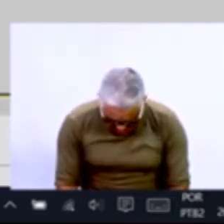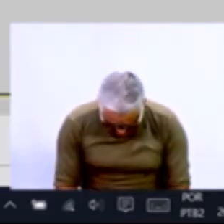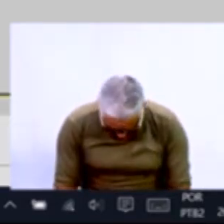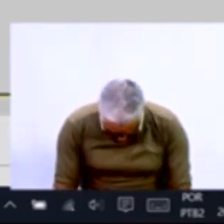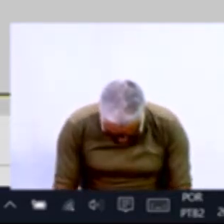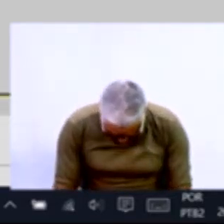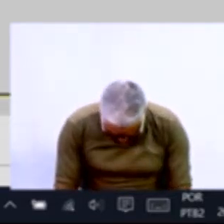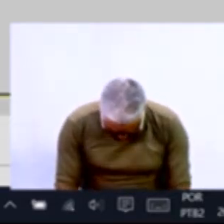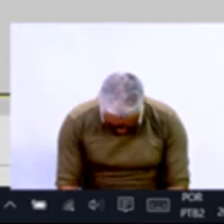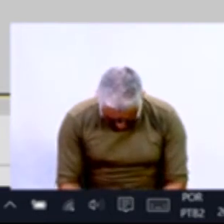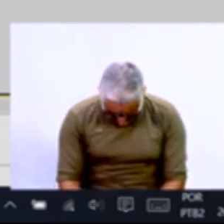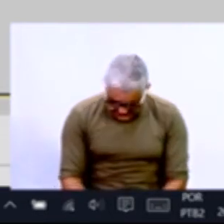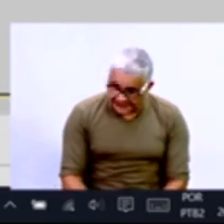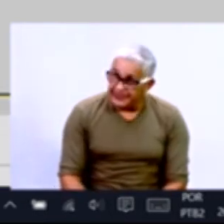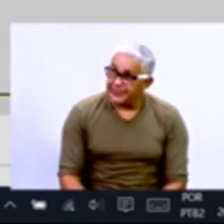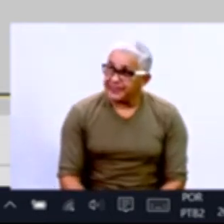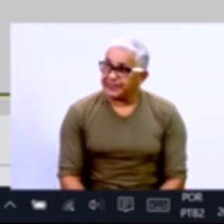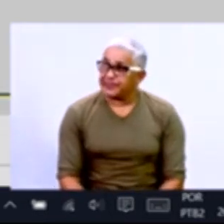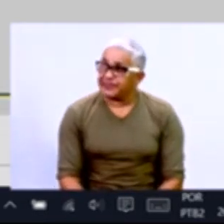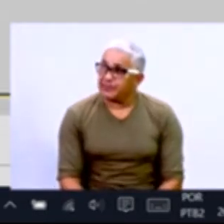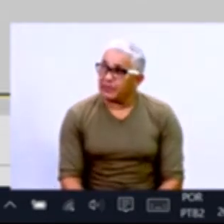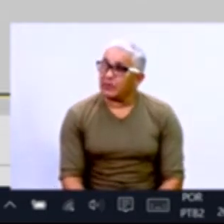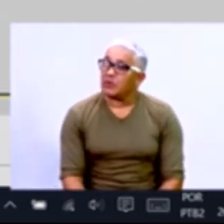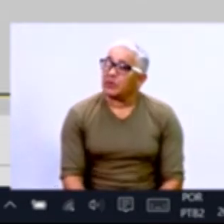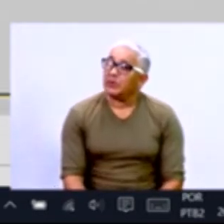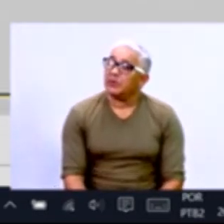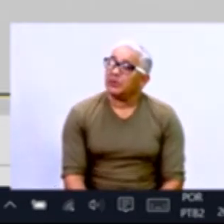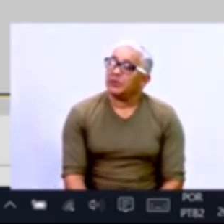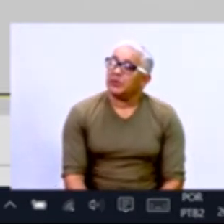Essa parte aqui.